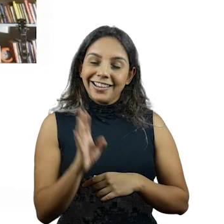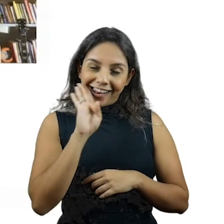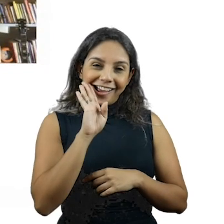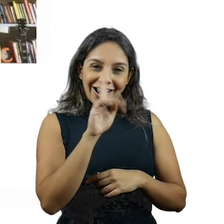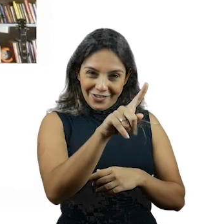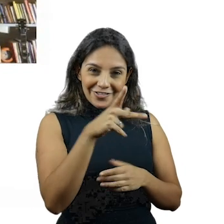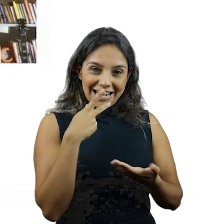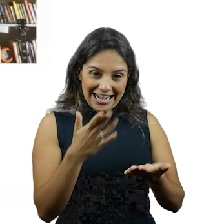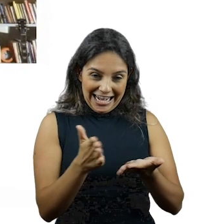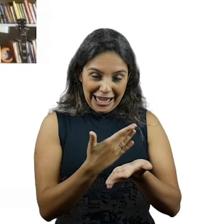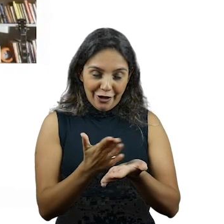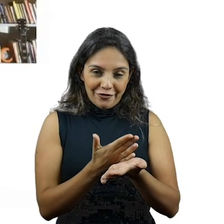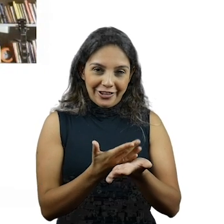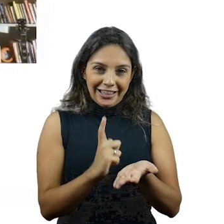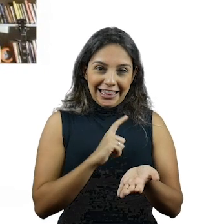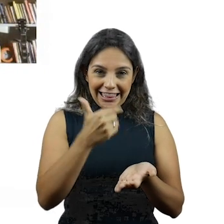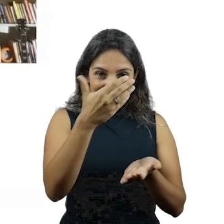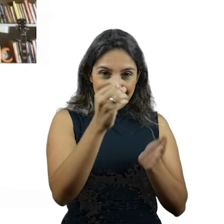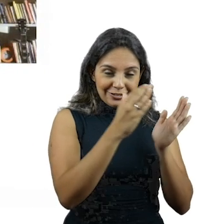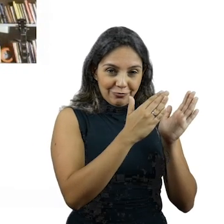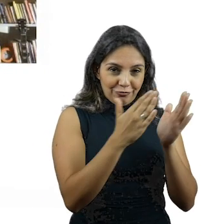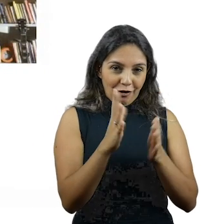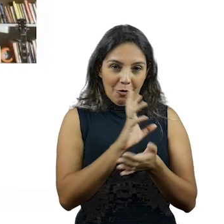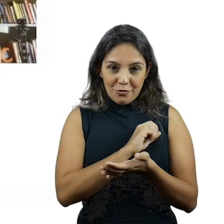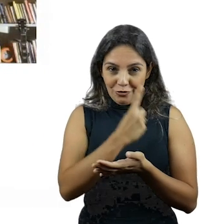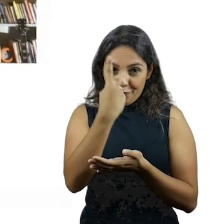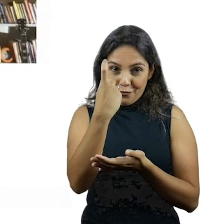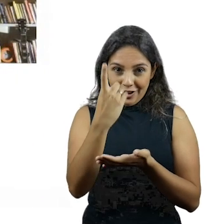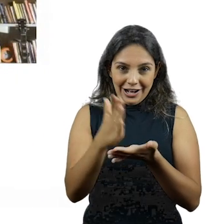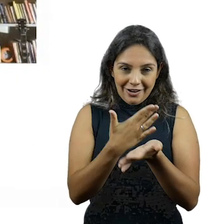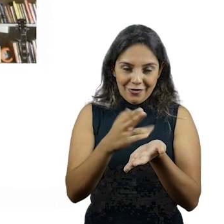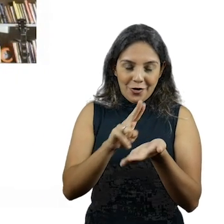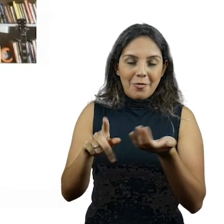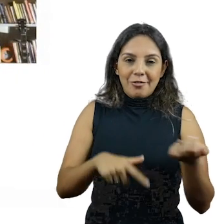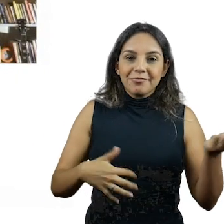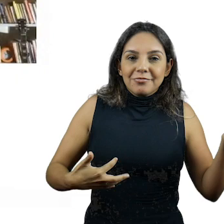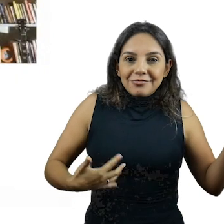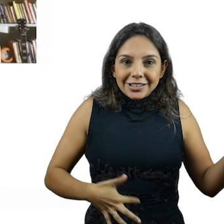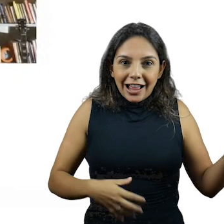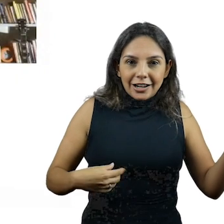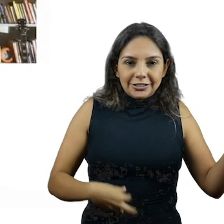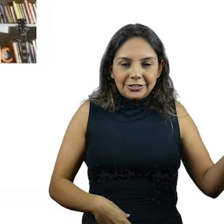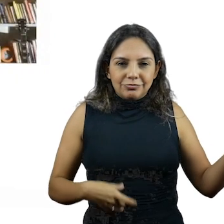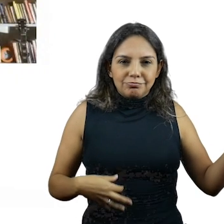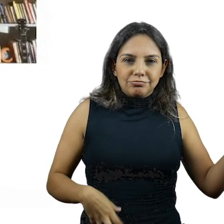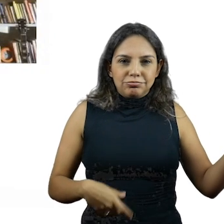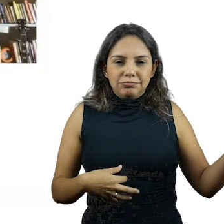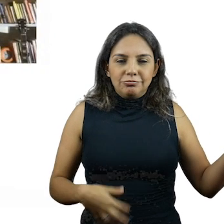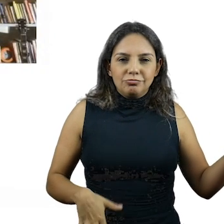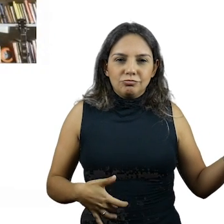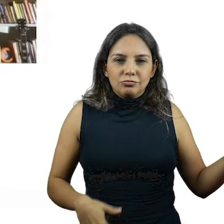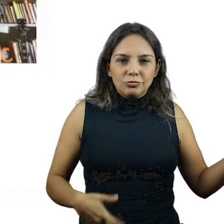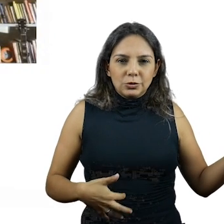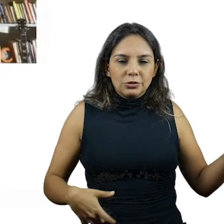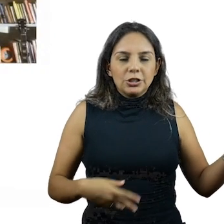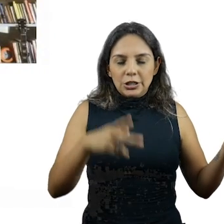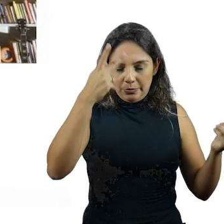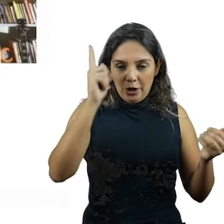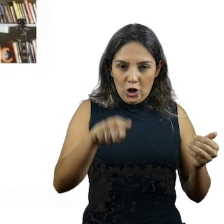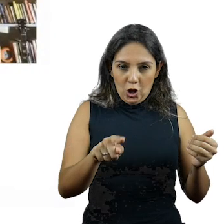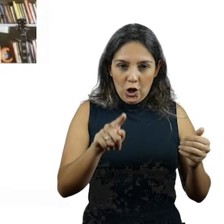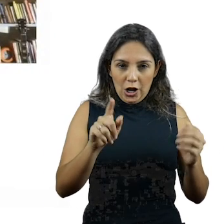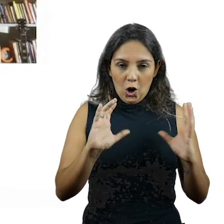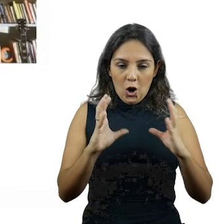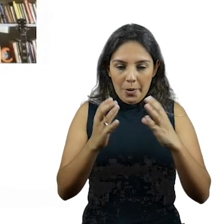tenho esses 10 romances publicados e tenho esse livro do guitarrista também. E foi um livro que me foi encomendado pela Companhia das Letras, minha